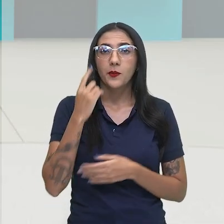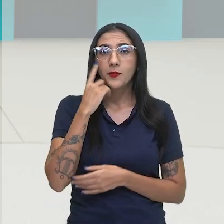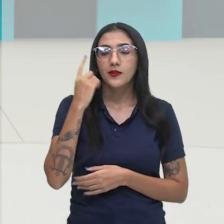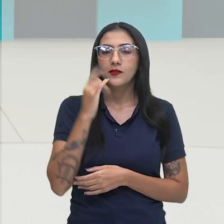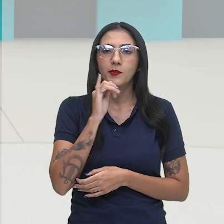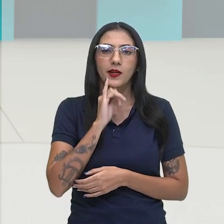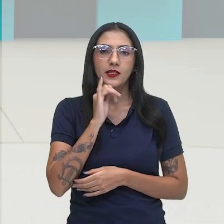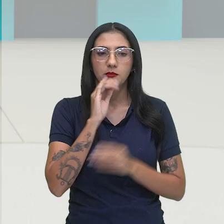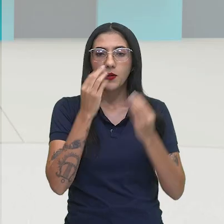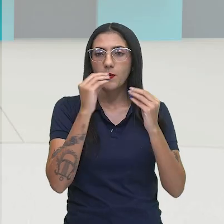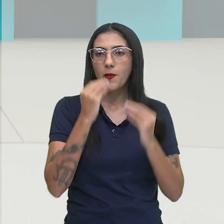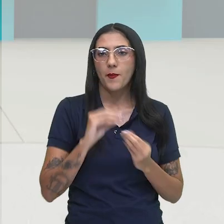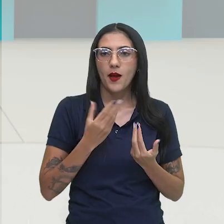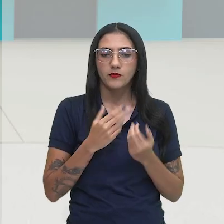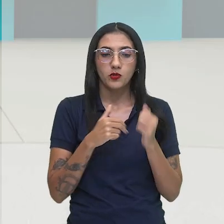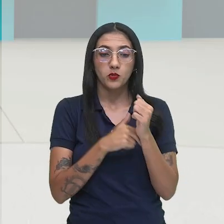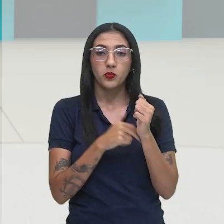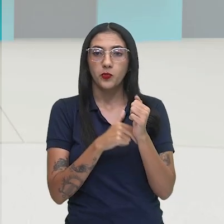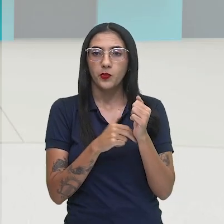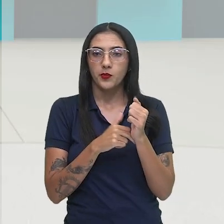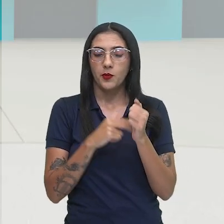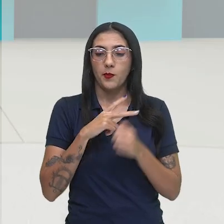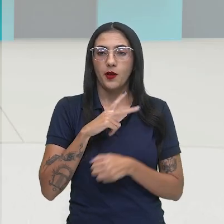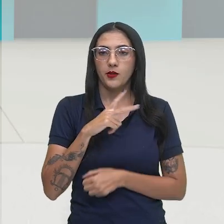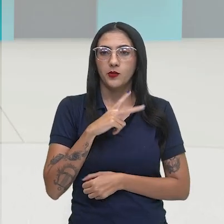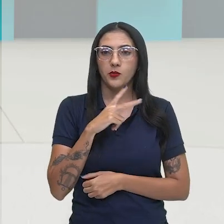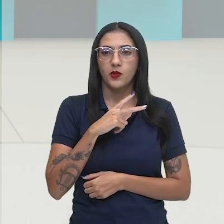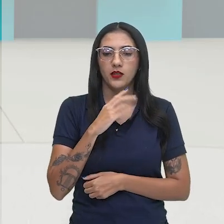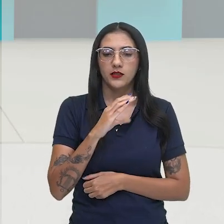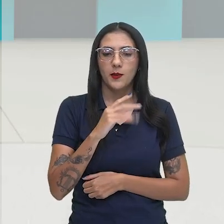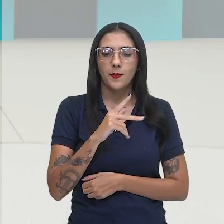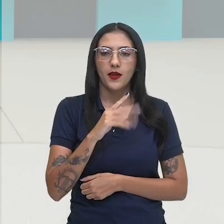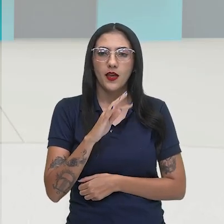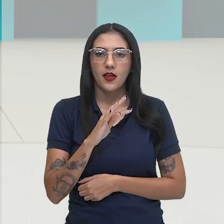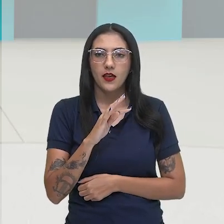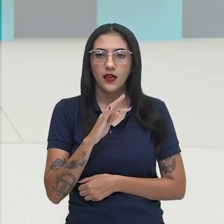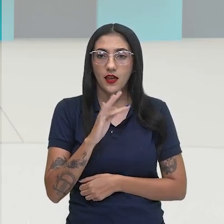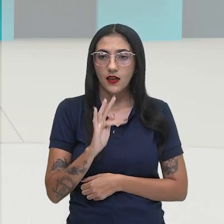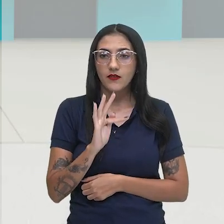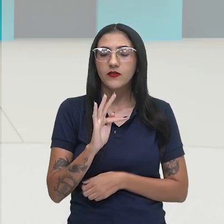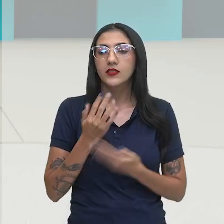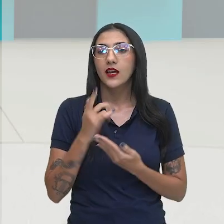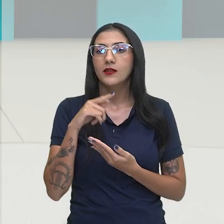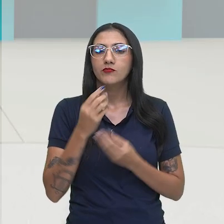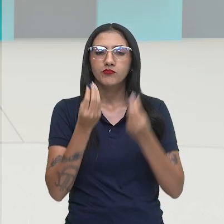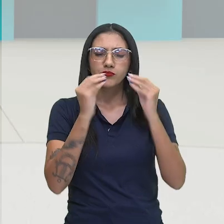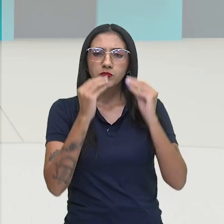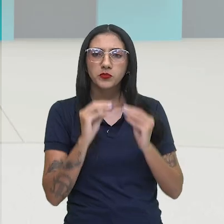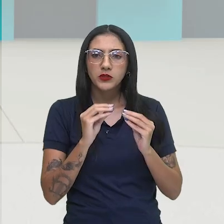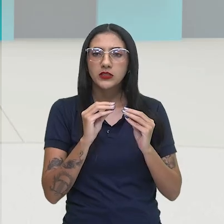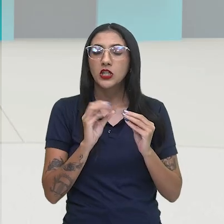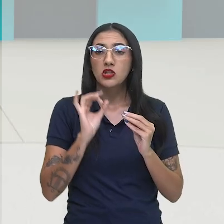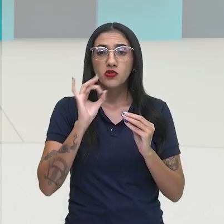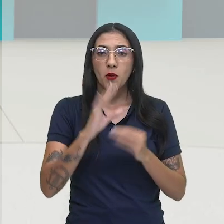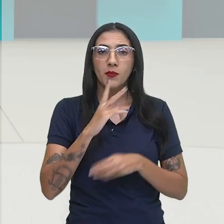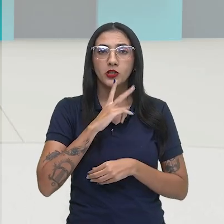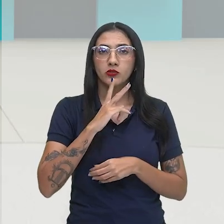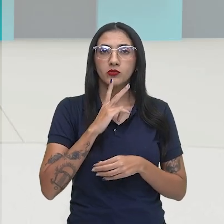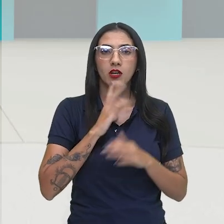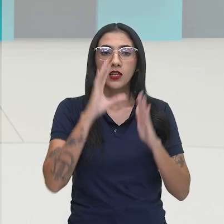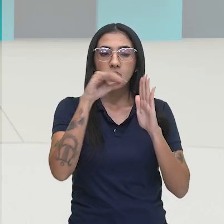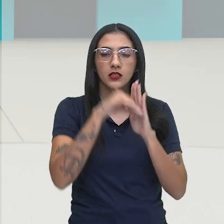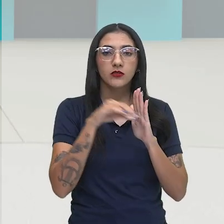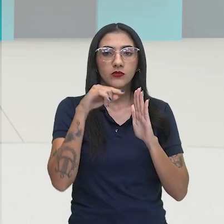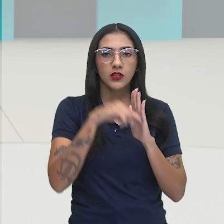um CPF, o seu CPF, por exemplo. Então, ao criptografar, ninguém vai ter acesso a essa informação, somente o servidor.